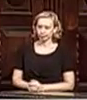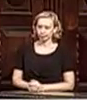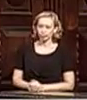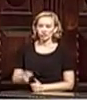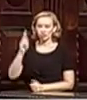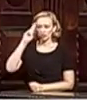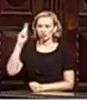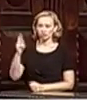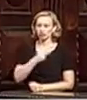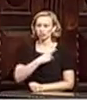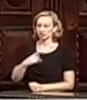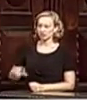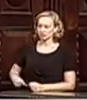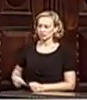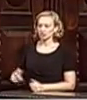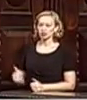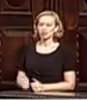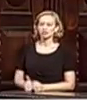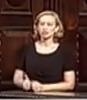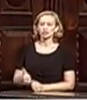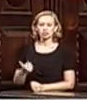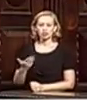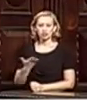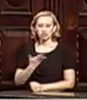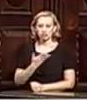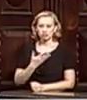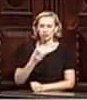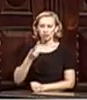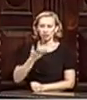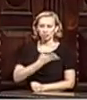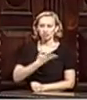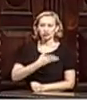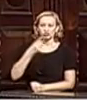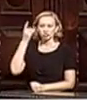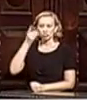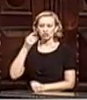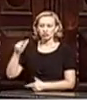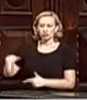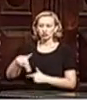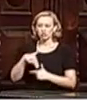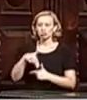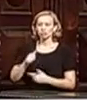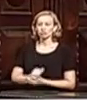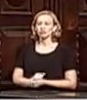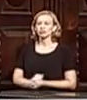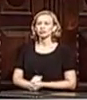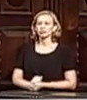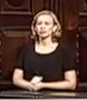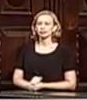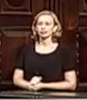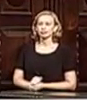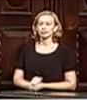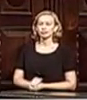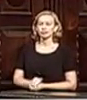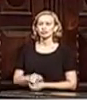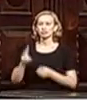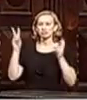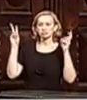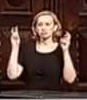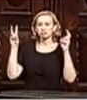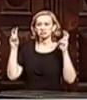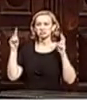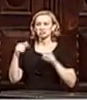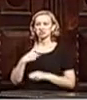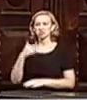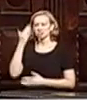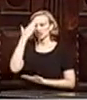Senhora Presidente, senhoras e senhores deputados, subo aqui a essa tribuna para tratar de um tema que eu acredito que